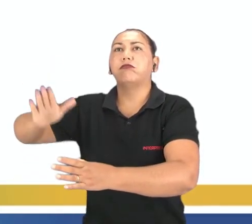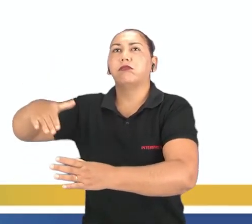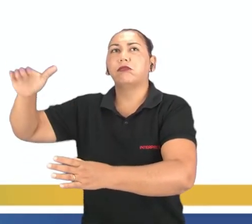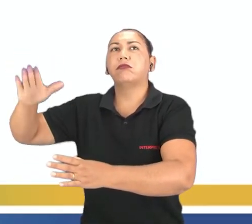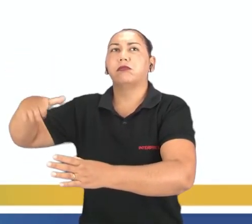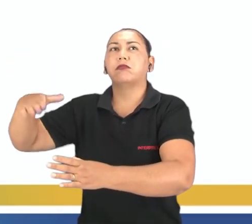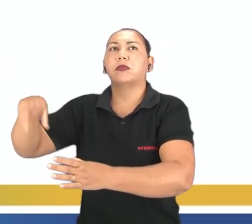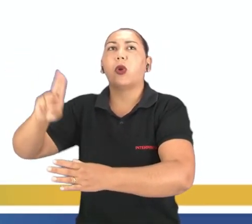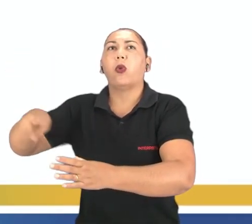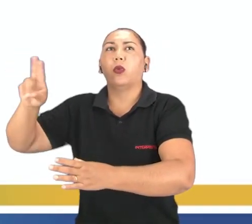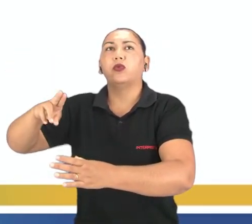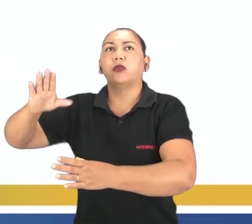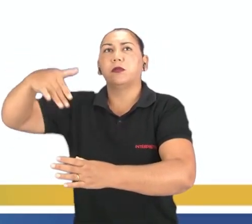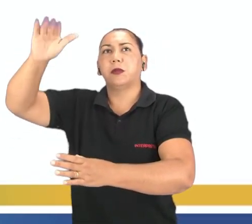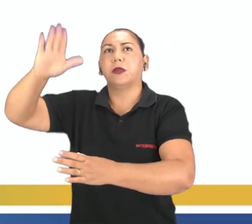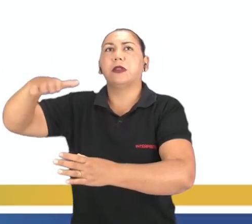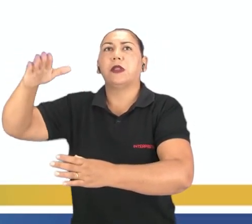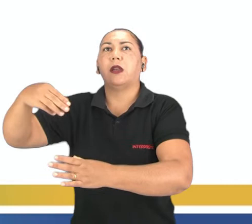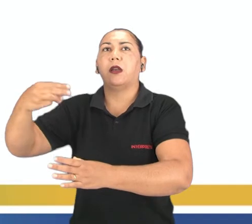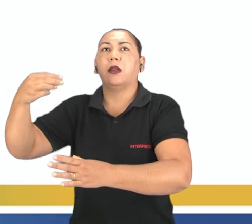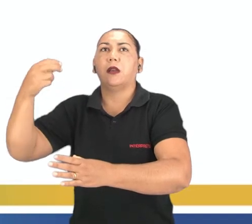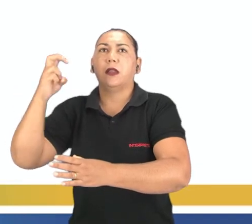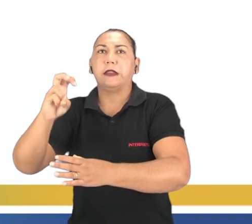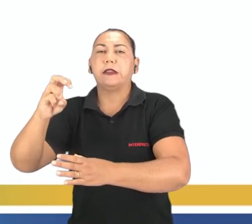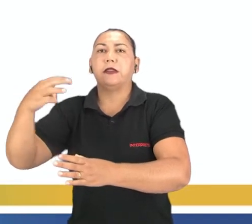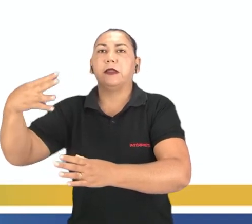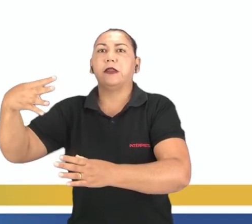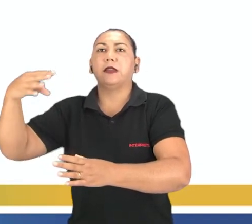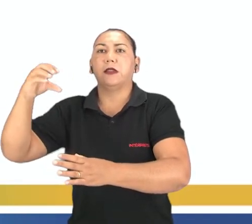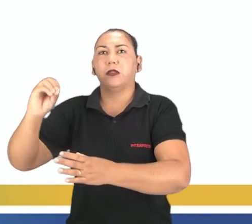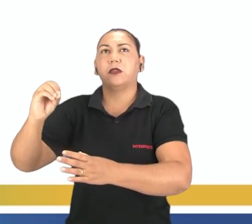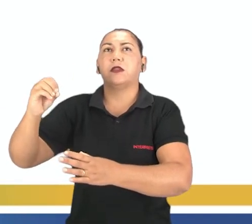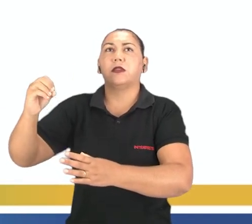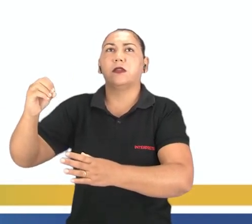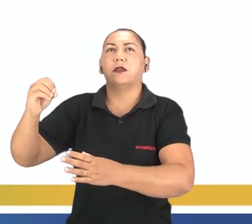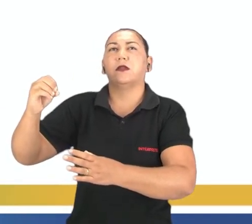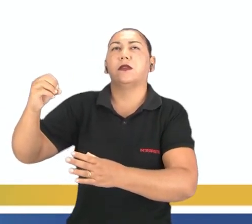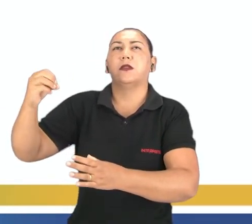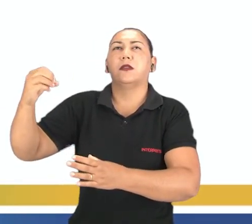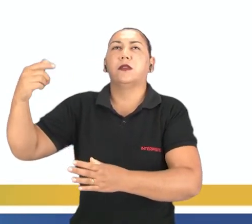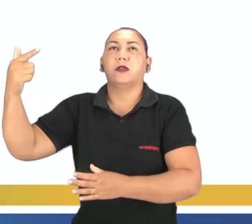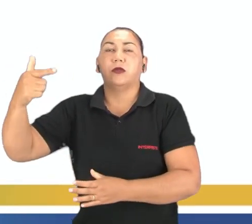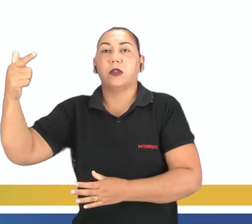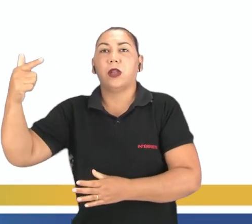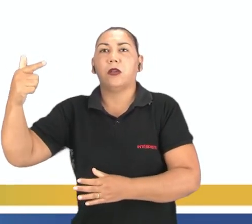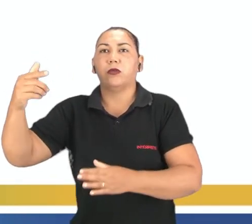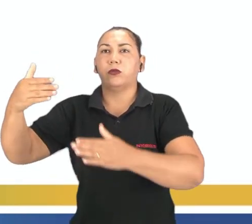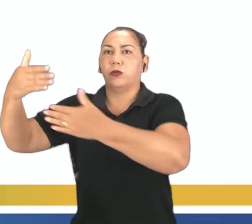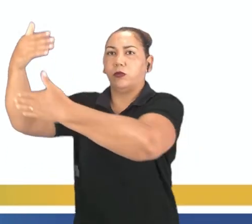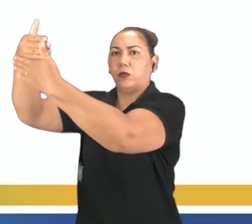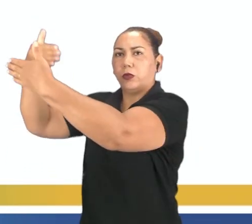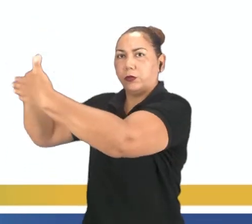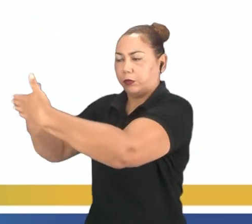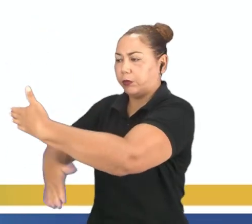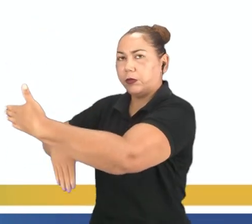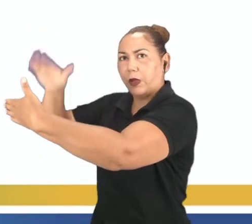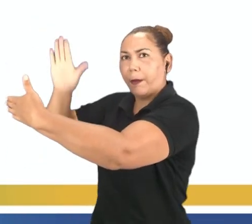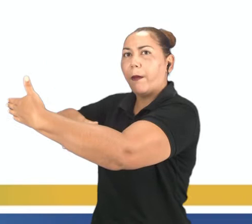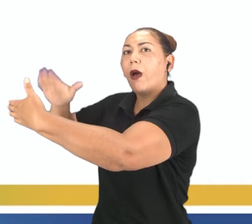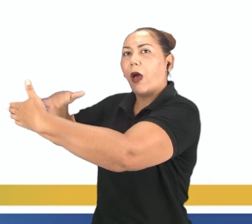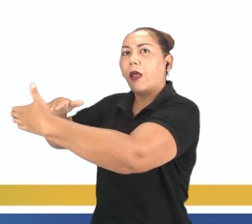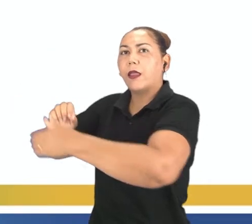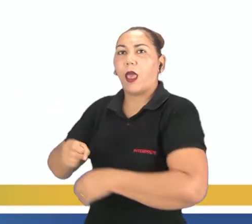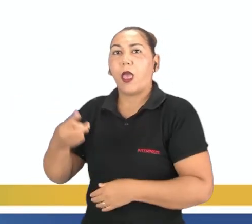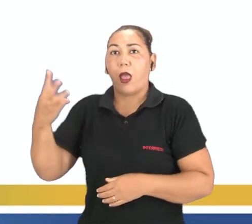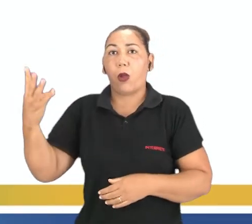Então, nós vamos escrever isso dentro de uma tabelinha. Ó. Observe aí que a quantidade de latas,